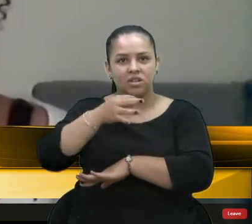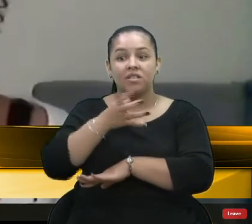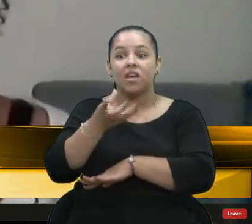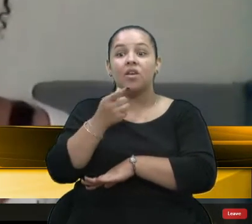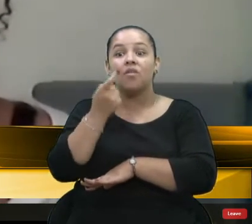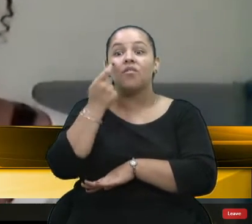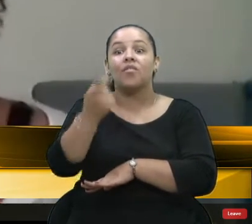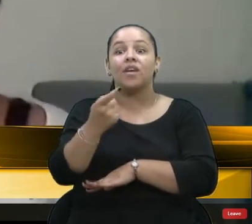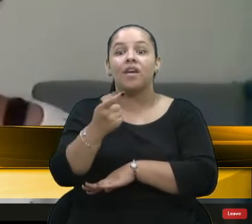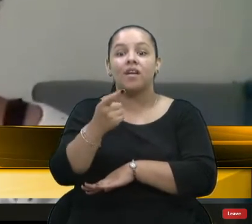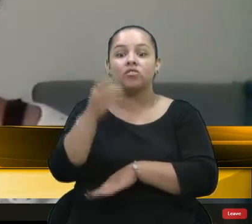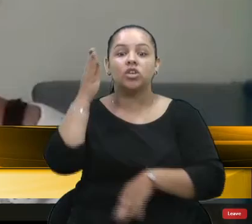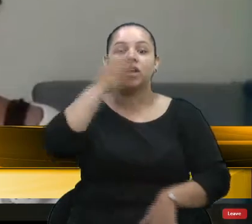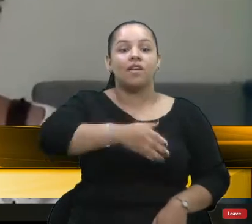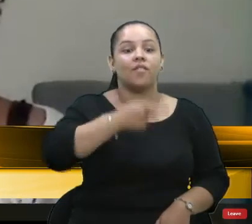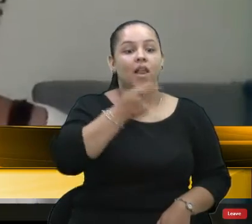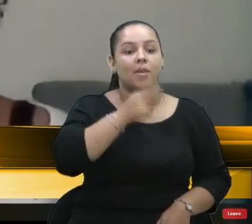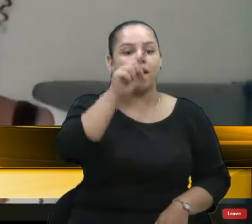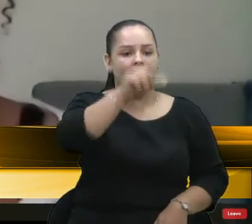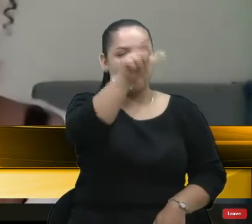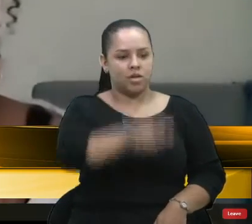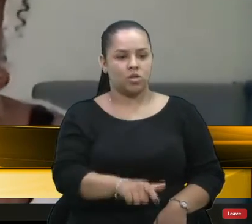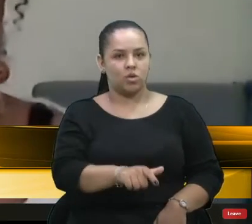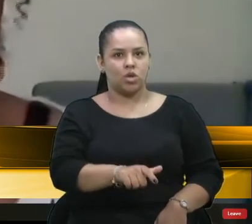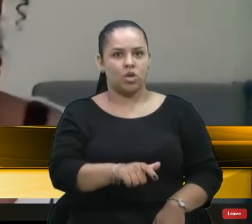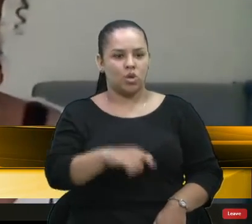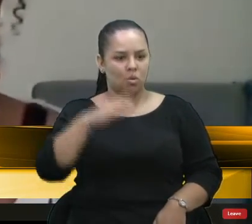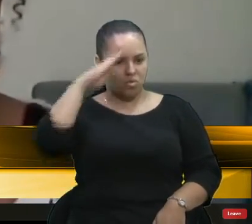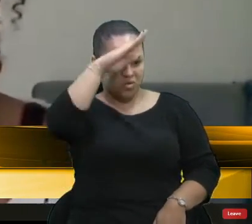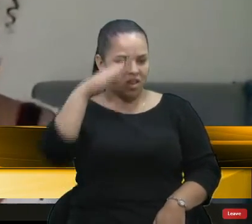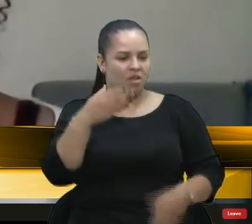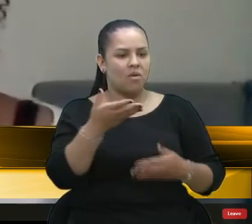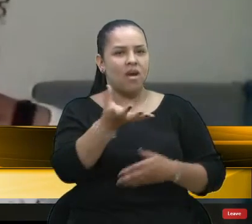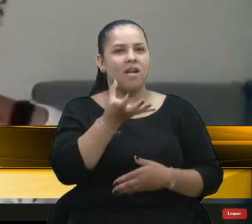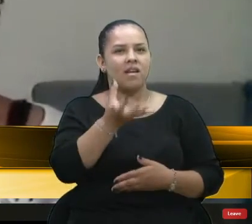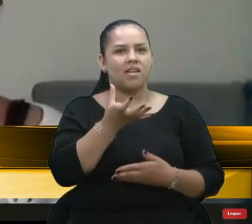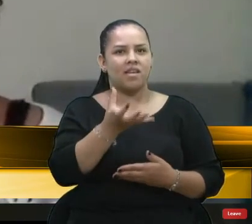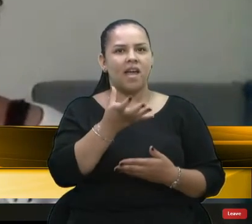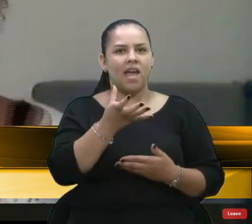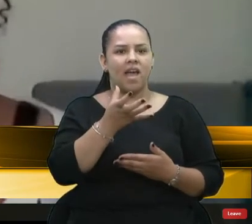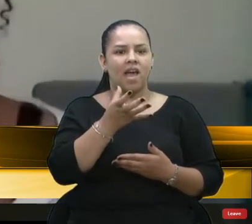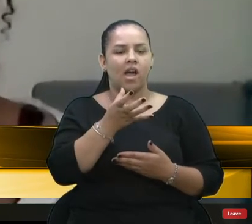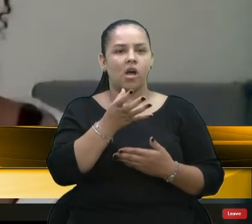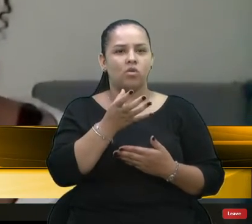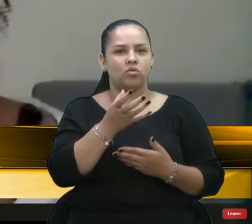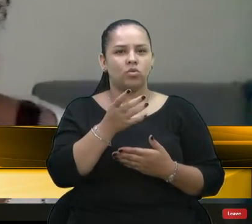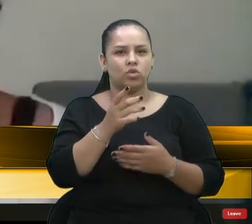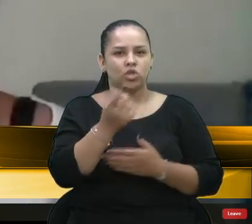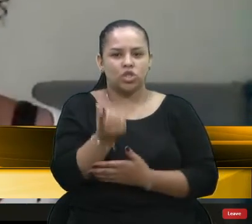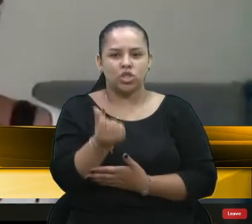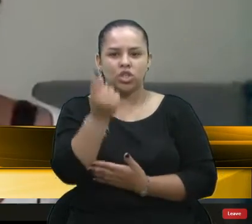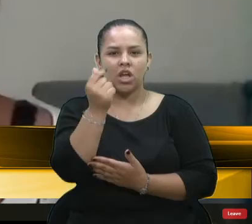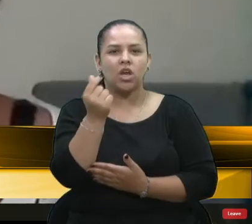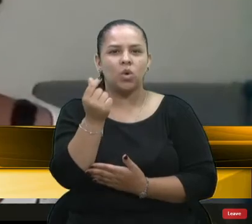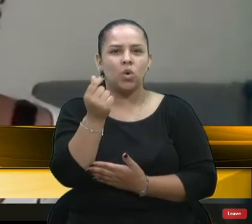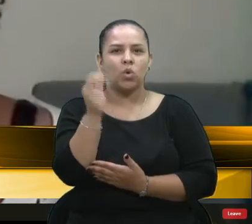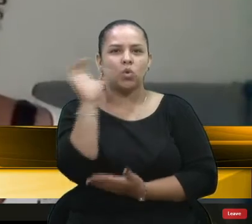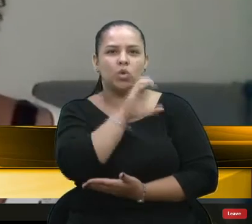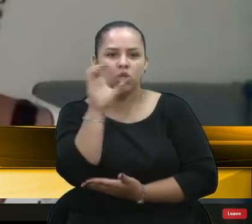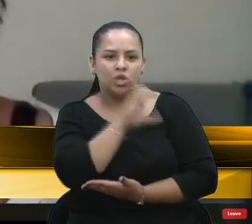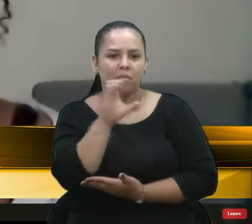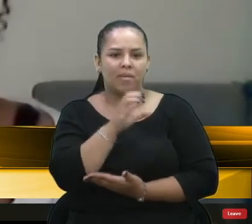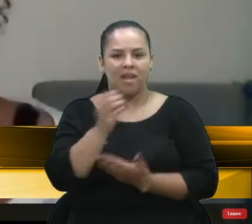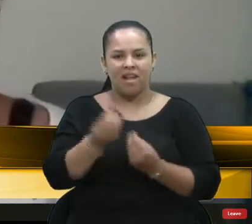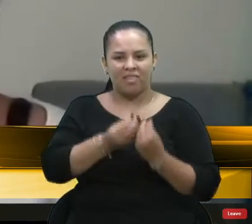coragem de dizer para essas pessoas que o Bolsonaro quer passar auxílio emergencial num valor irrisório para dar regalia para